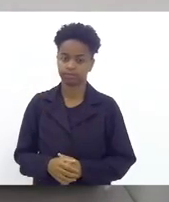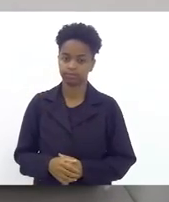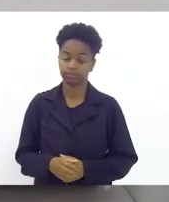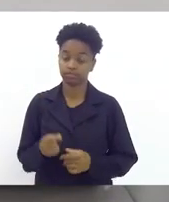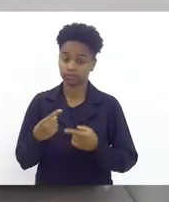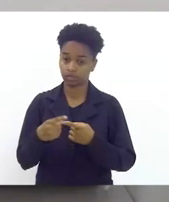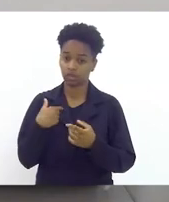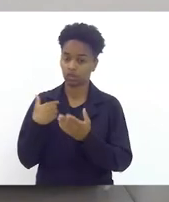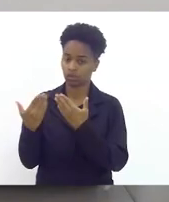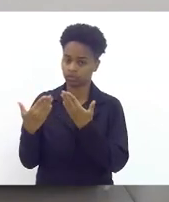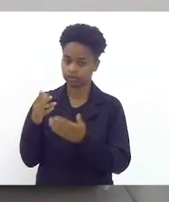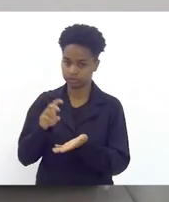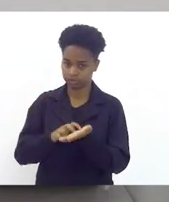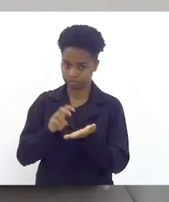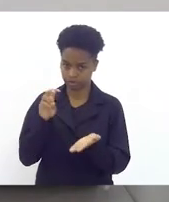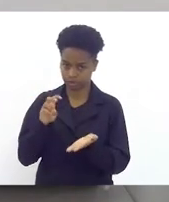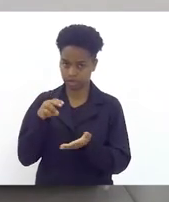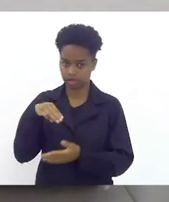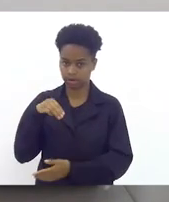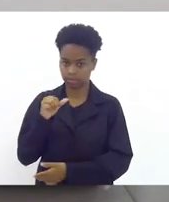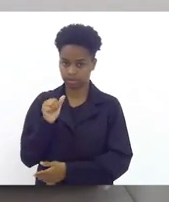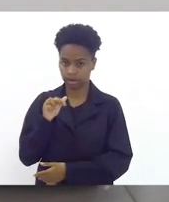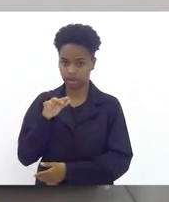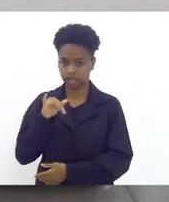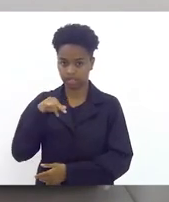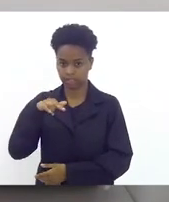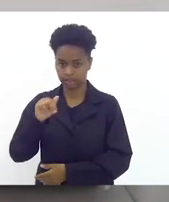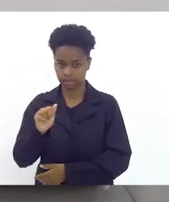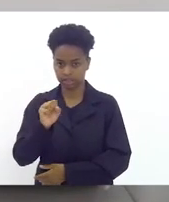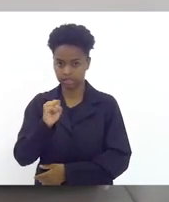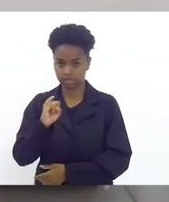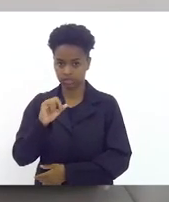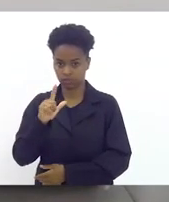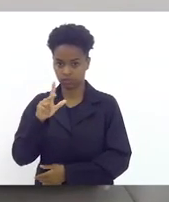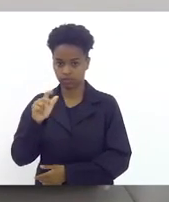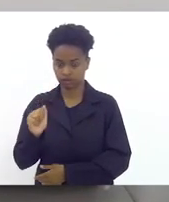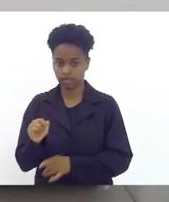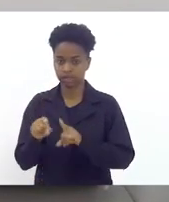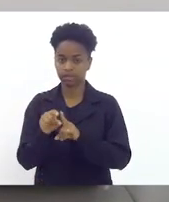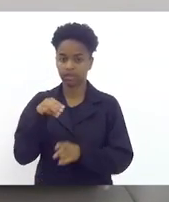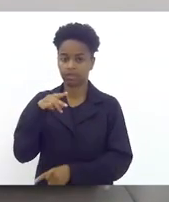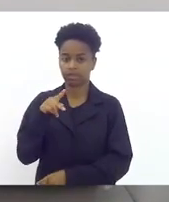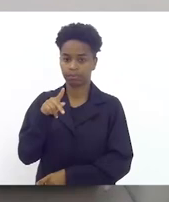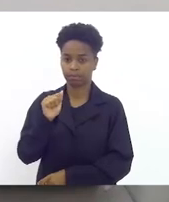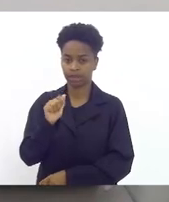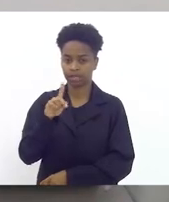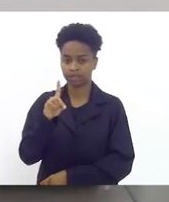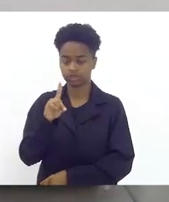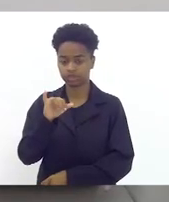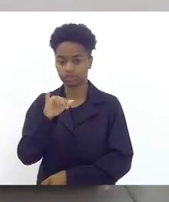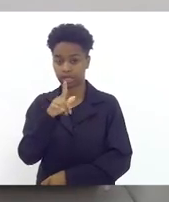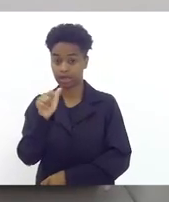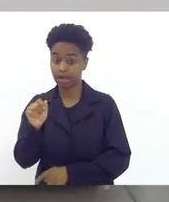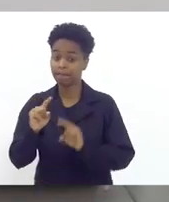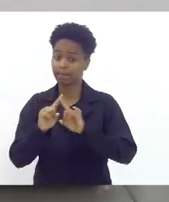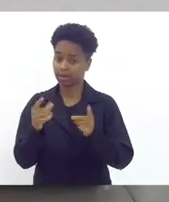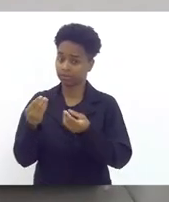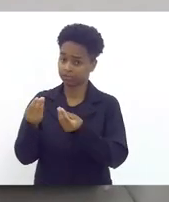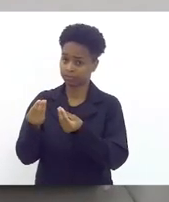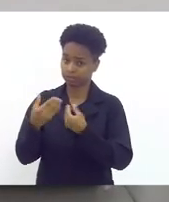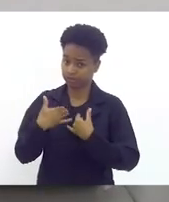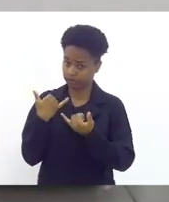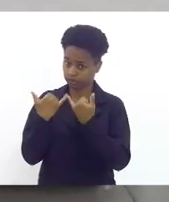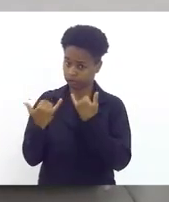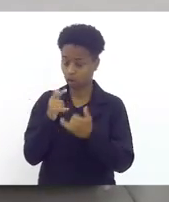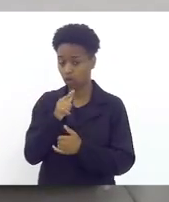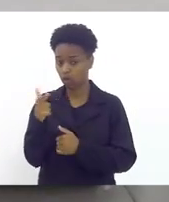eu conversei de manhã com a Marina Silva e com o Padilha Mas além dessa informação eles me deram outra que eu